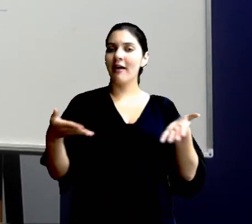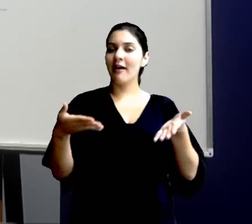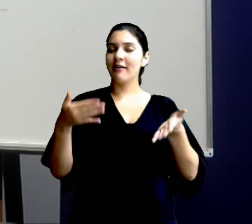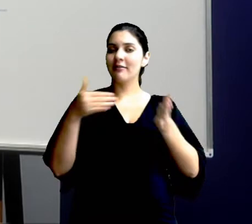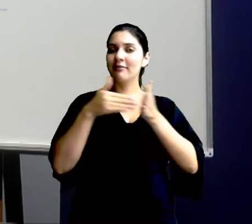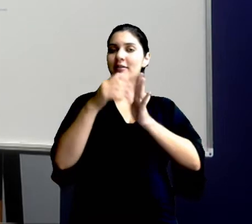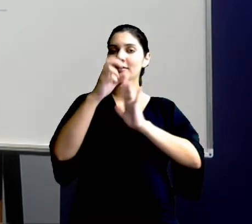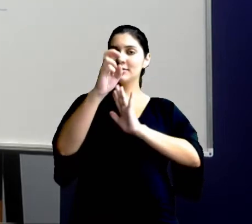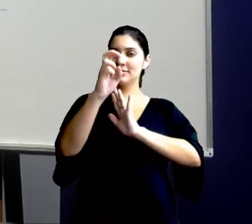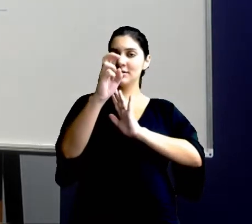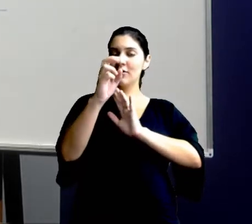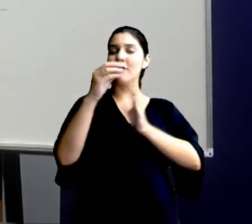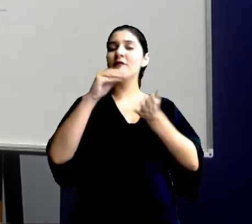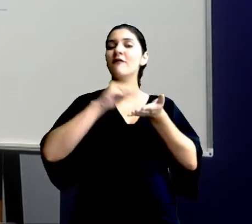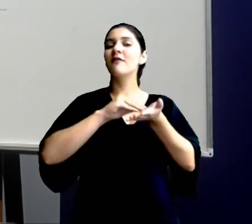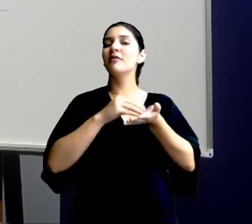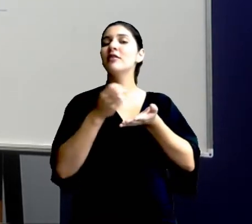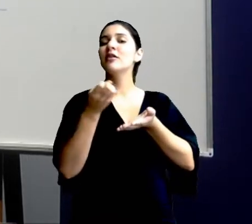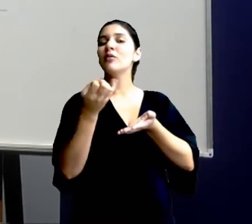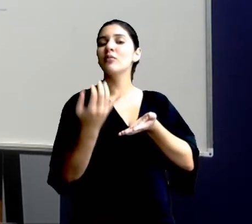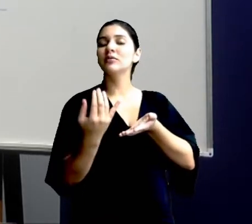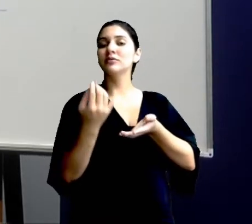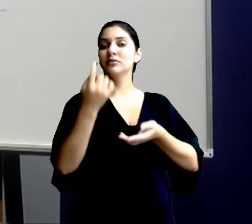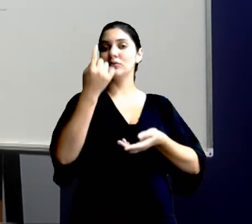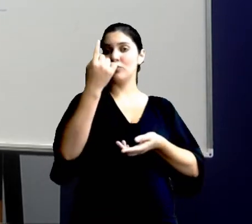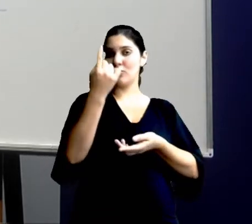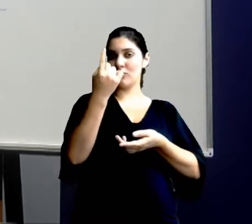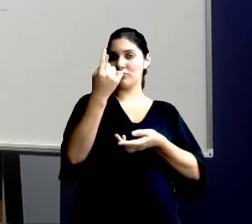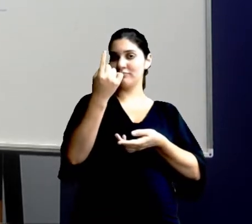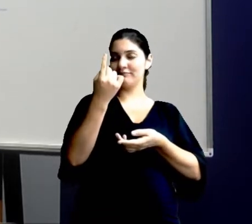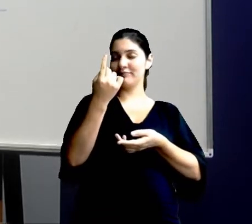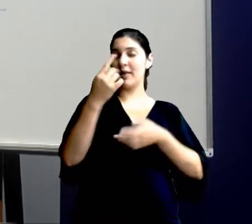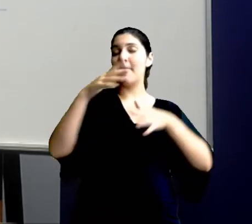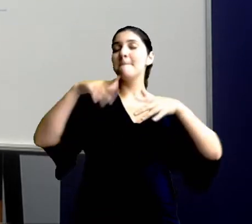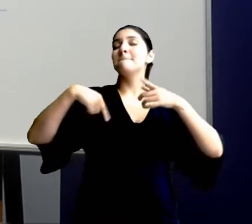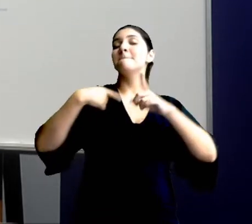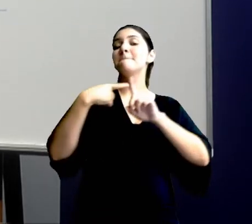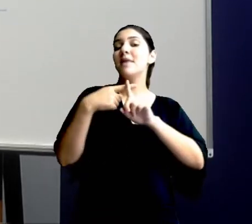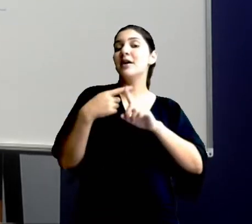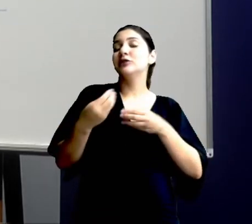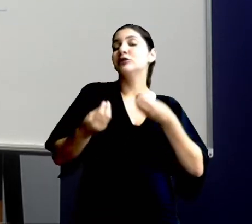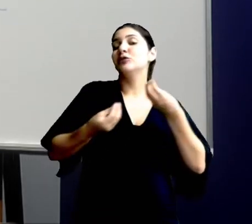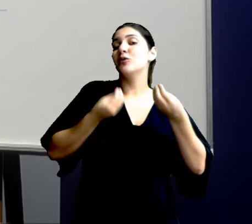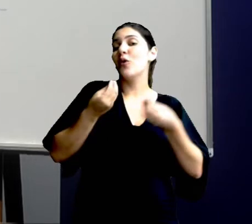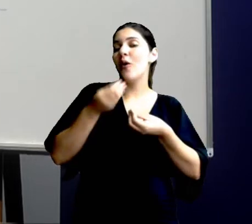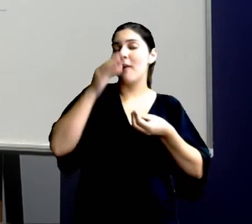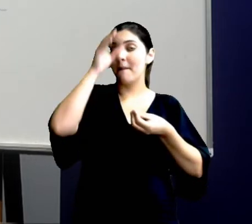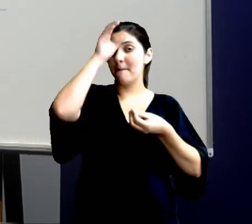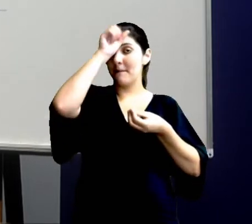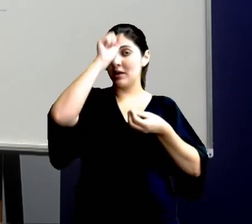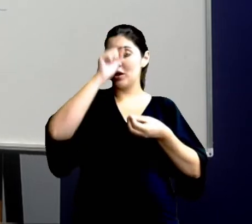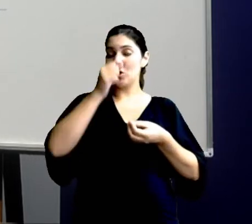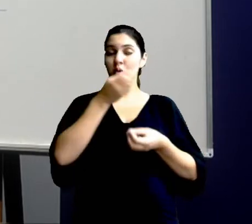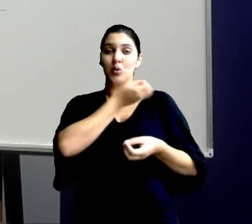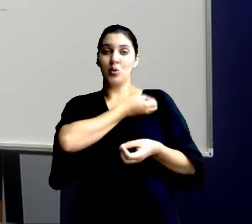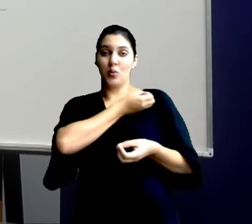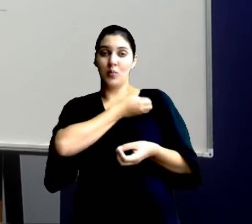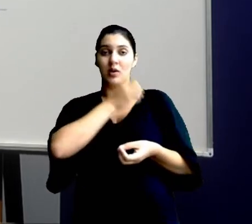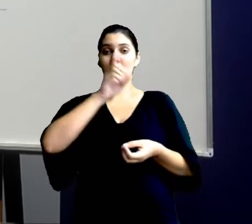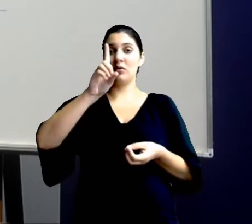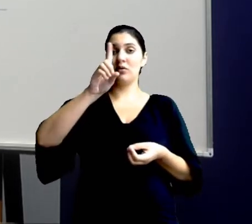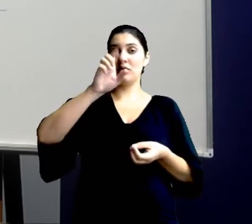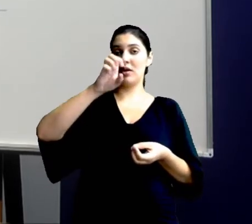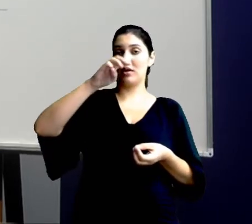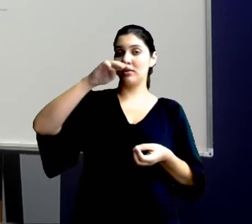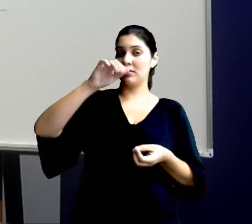Sobrou 1. Mas como nós estamos aprendendo os números decimais, nós